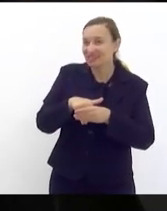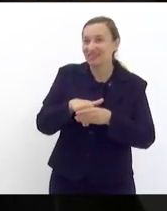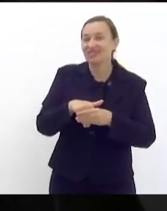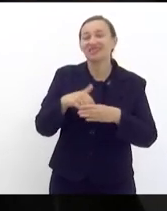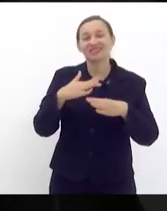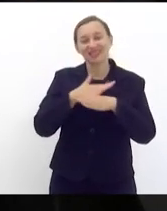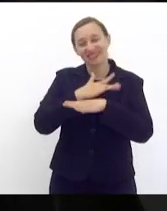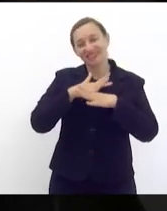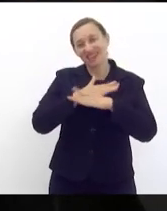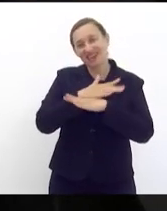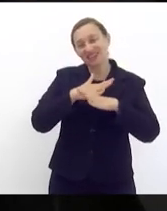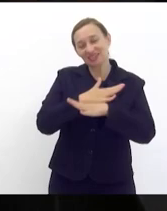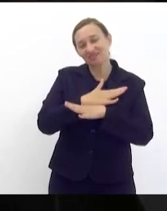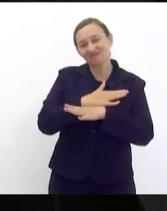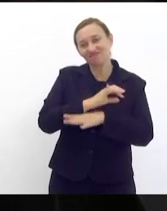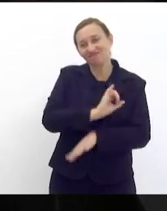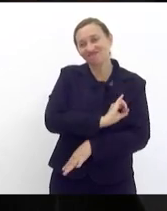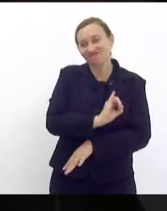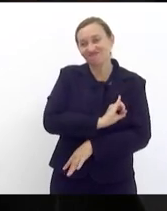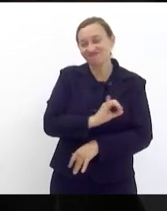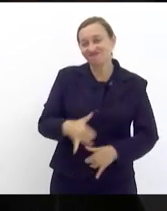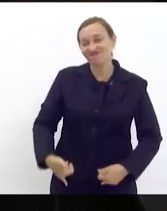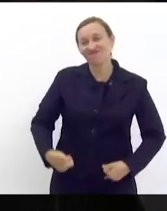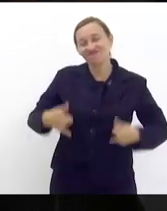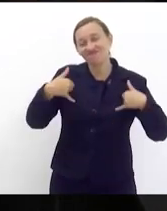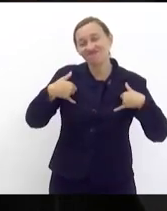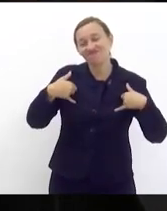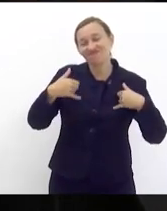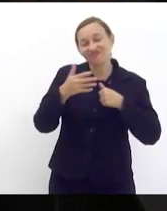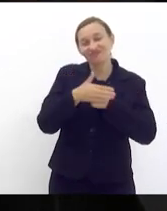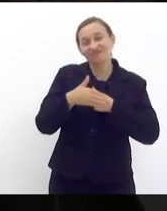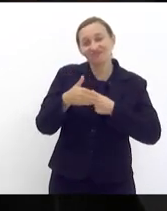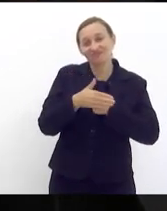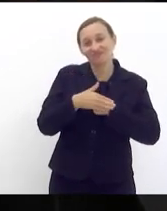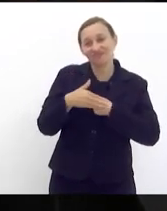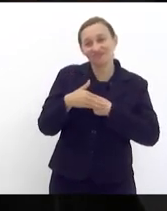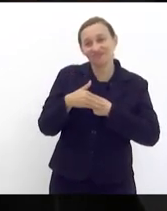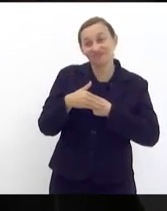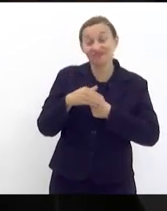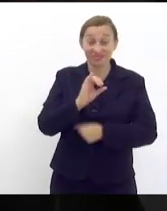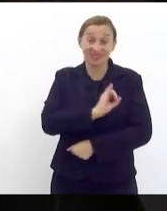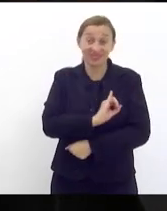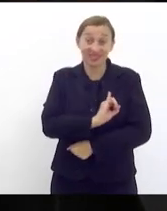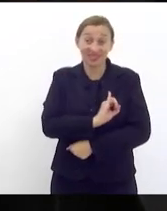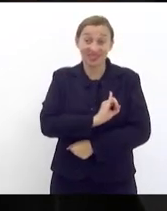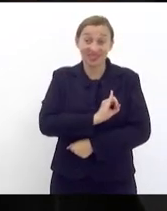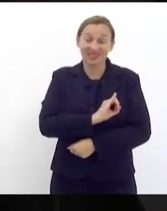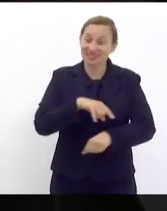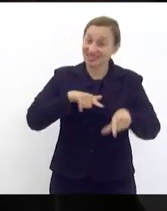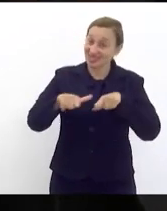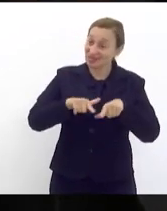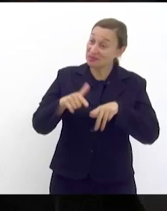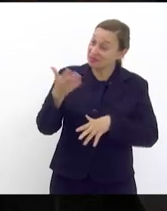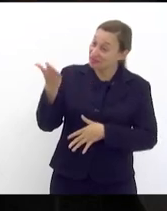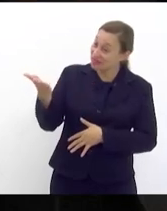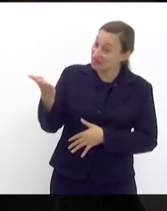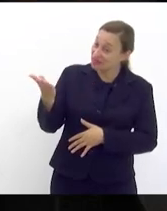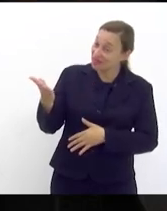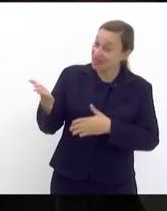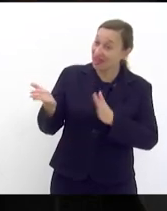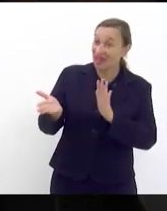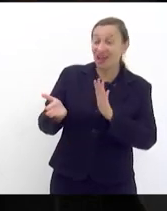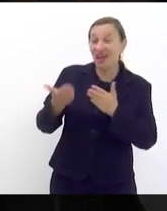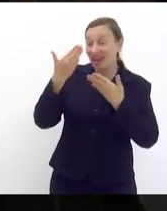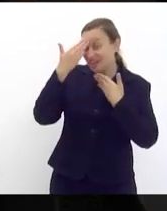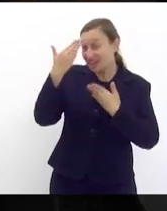Itaguaí, com todo o orgulho e carinho que Itaguaí trabalhou para ele. Louvo a Deus pela